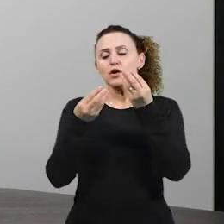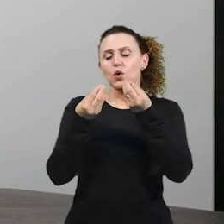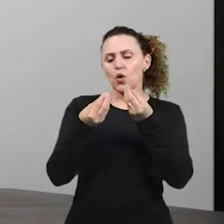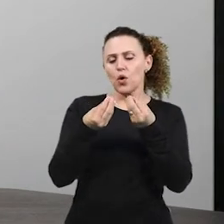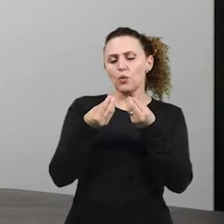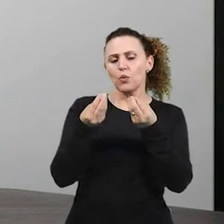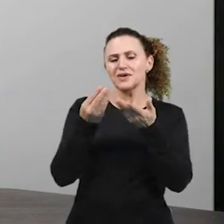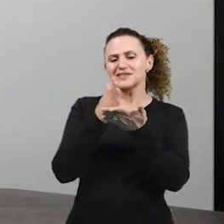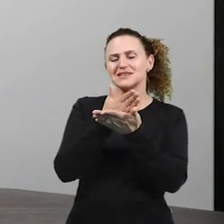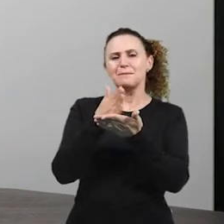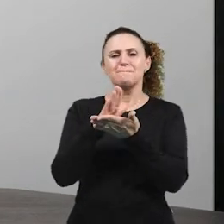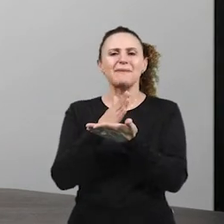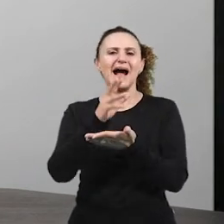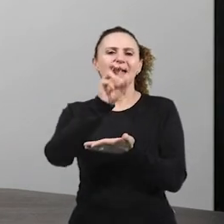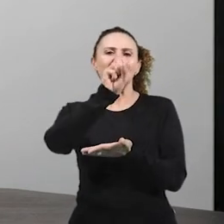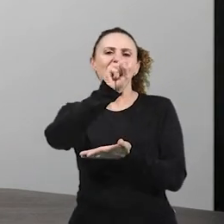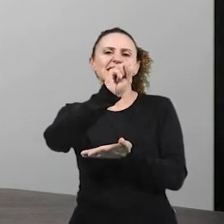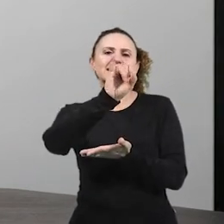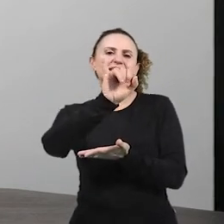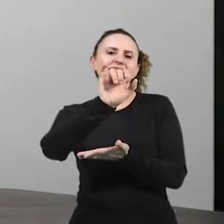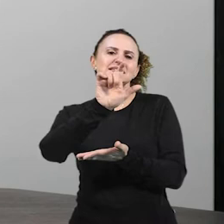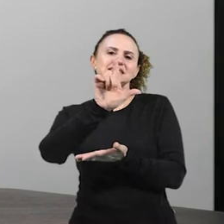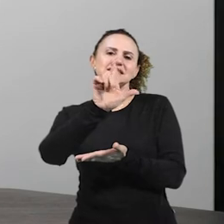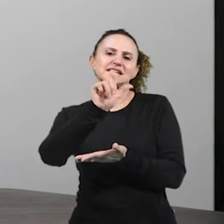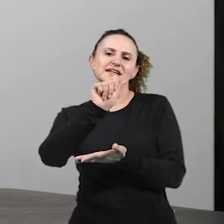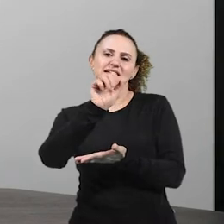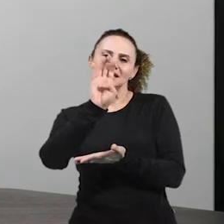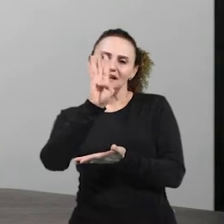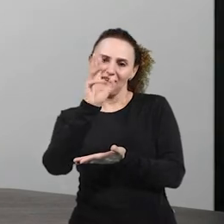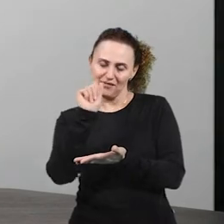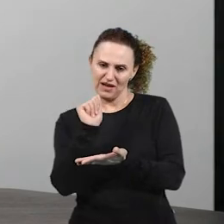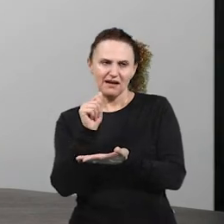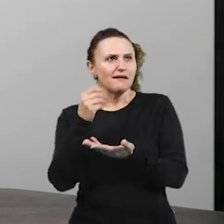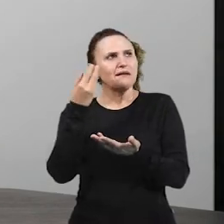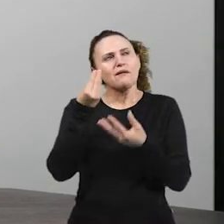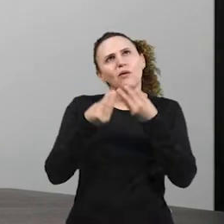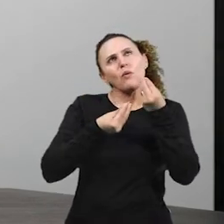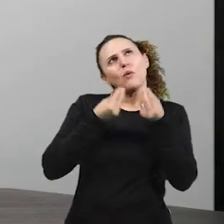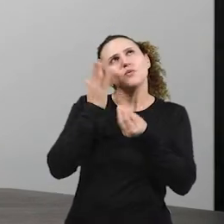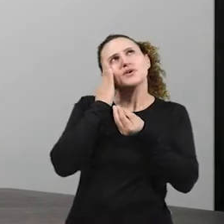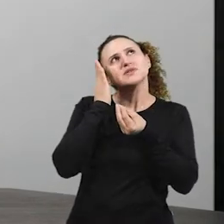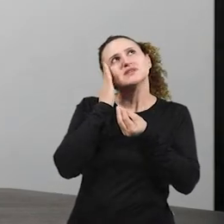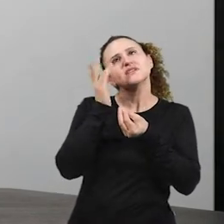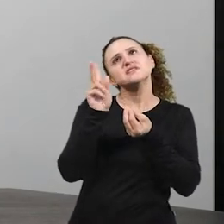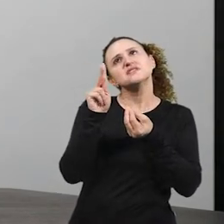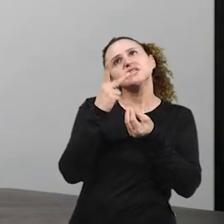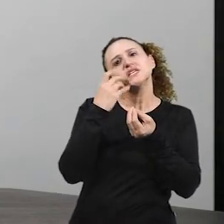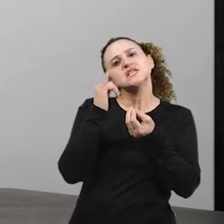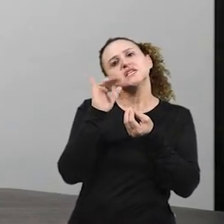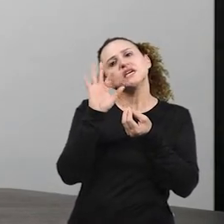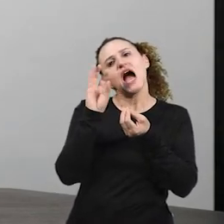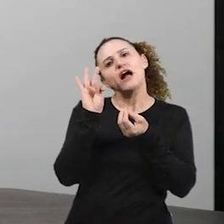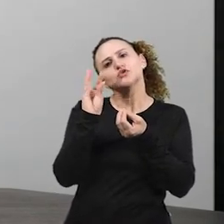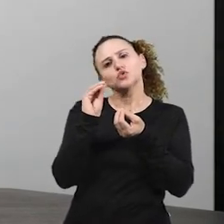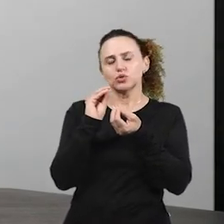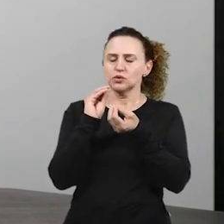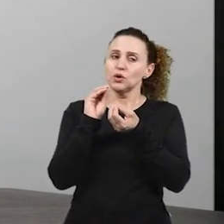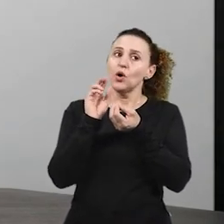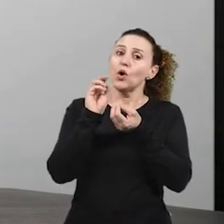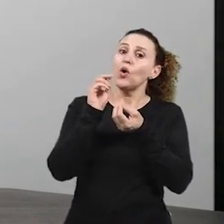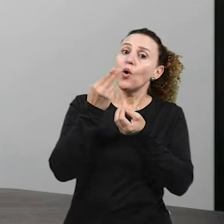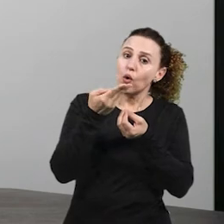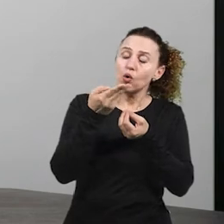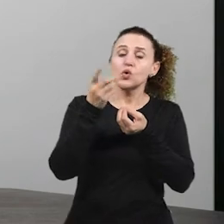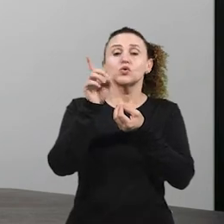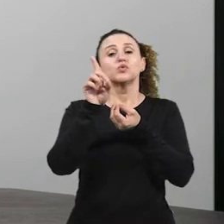separa a sílaba quando eu eu sei e tem um ditongo e que tem um hiato quando é tritongo e tem hiato né